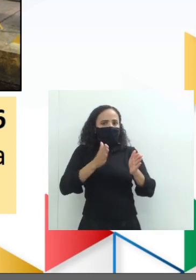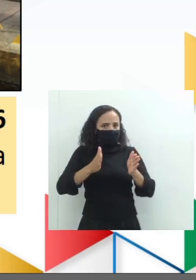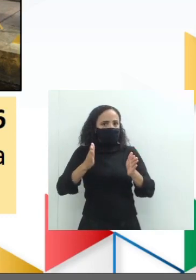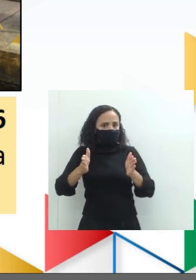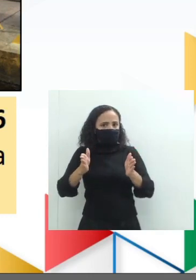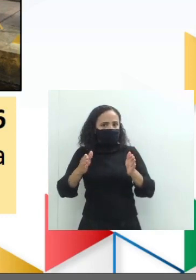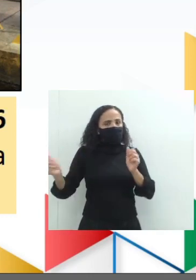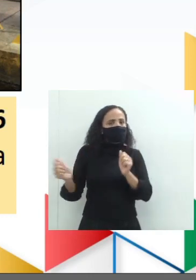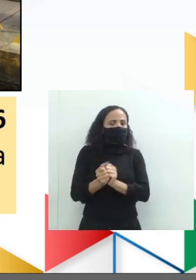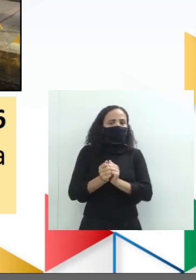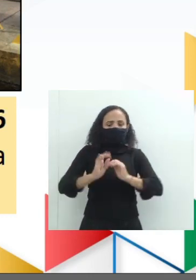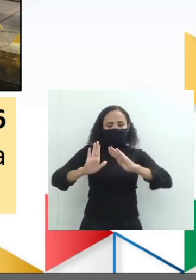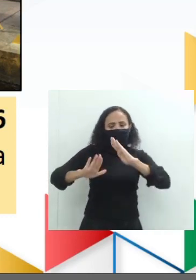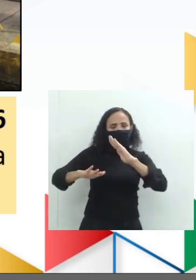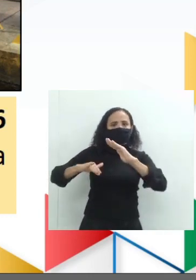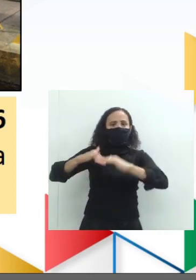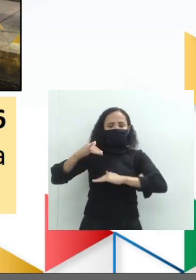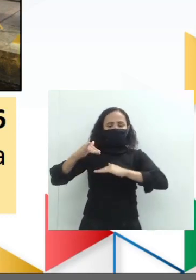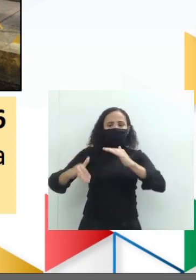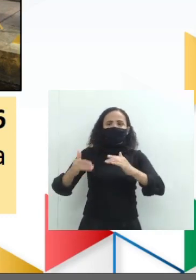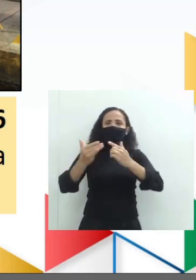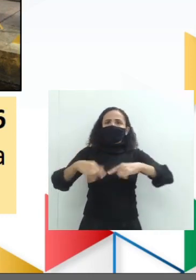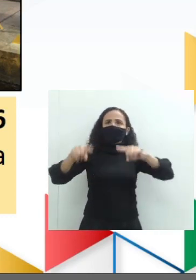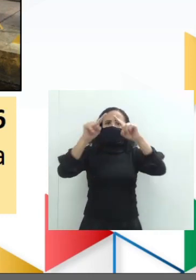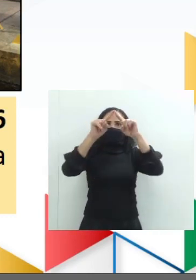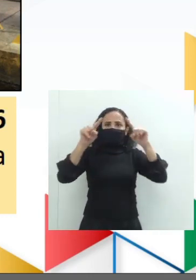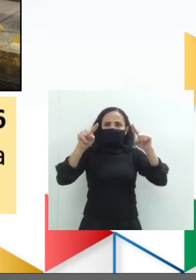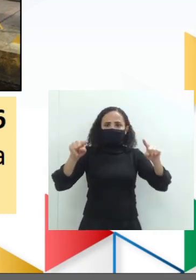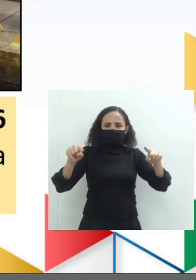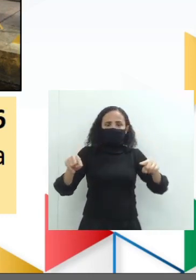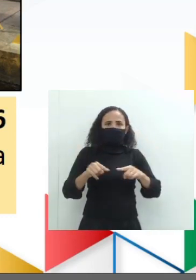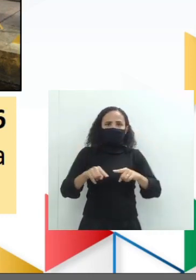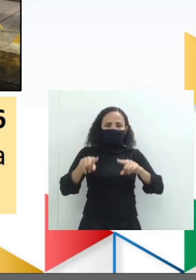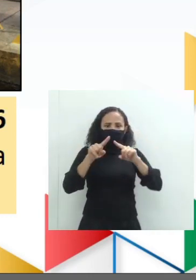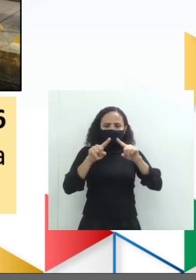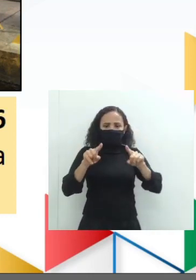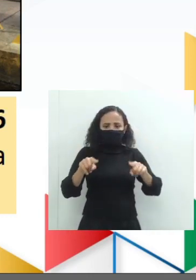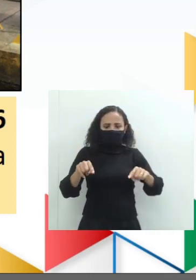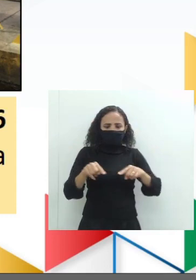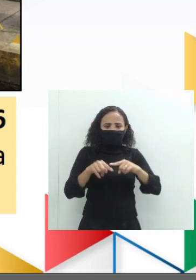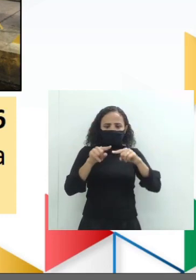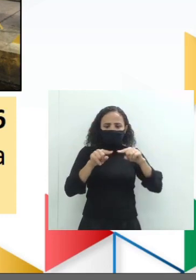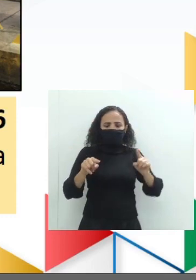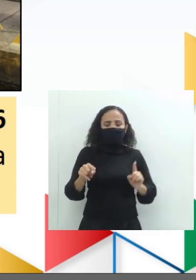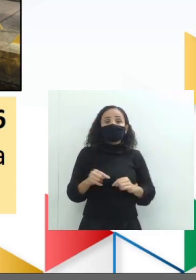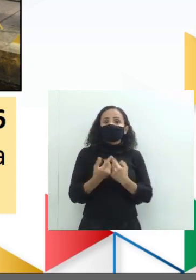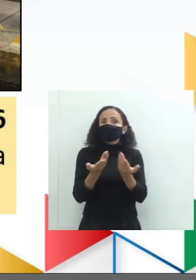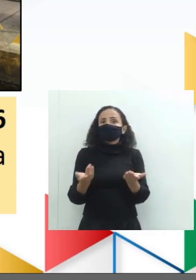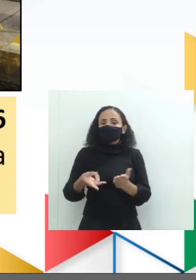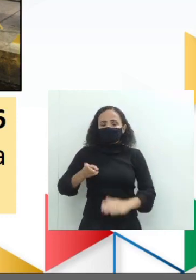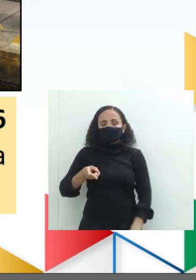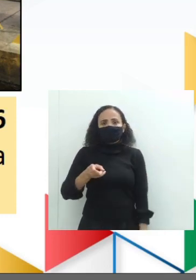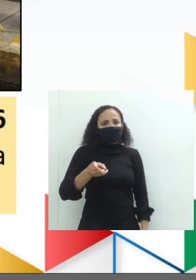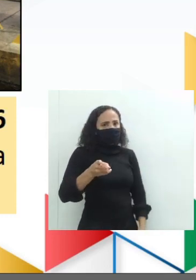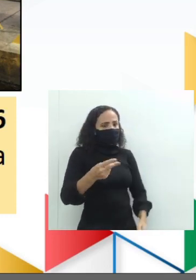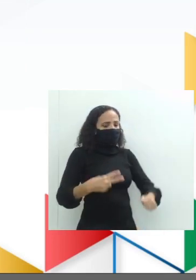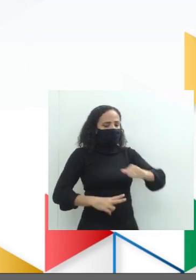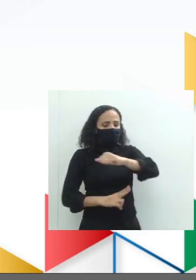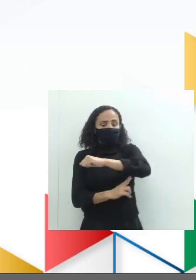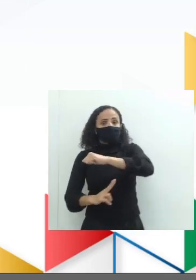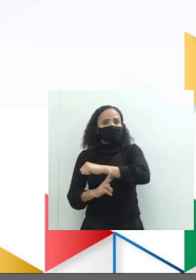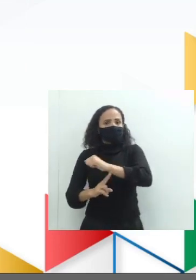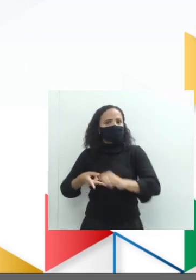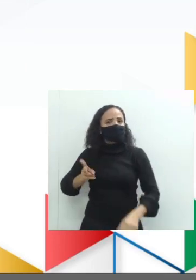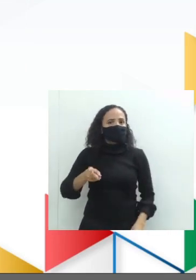ó. Vai aumentando cada vez mais e dando rigidez, e é o que faz essa ponte também durar bastante, tá bom?